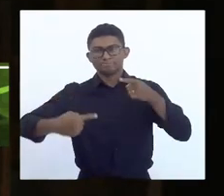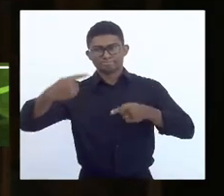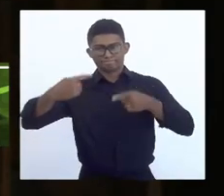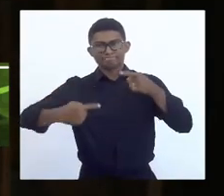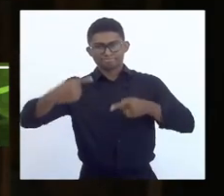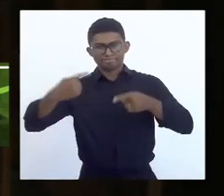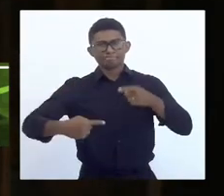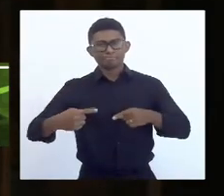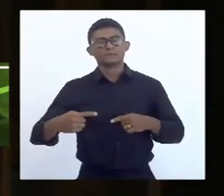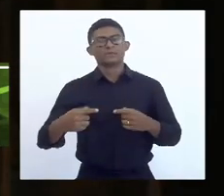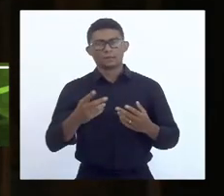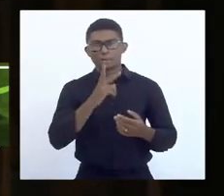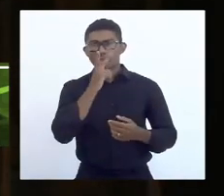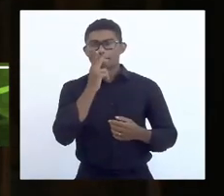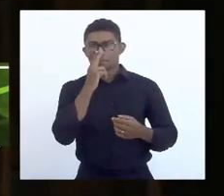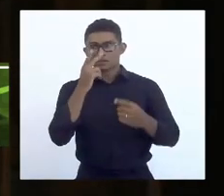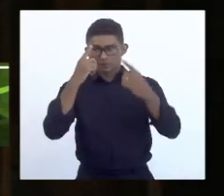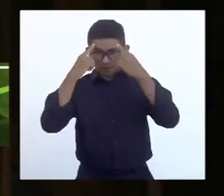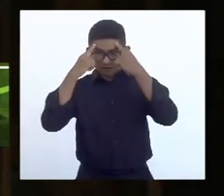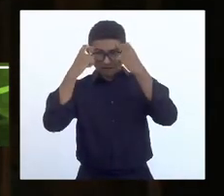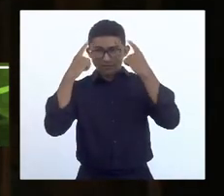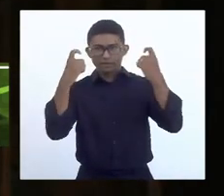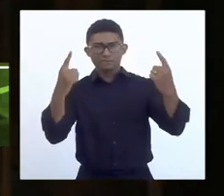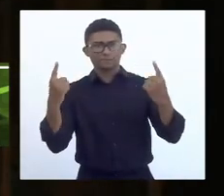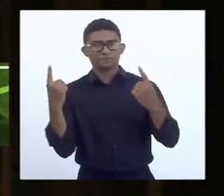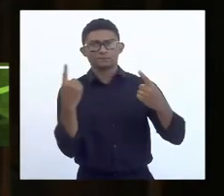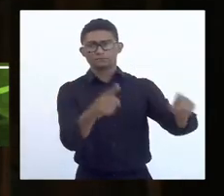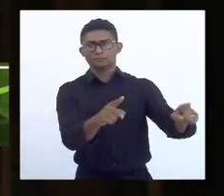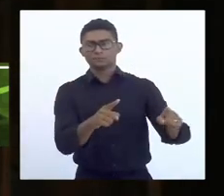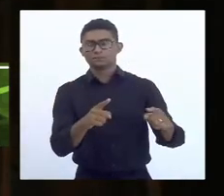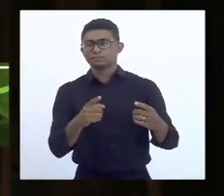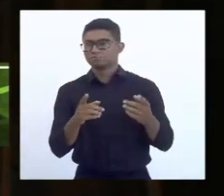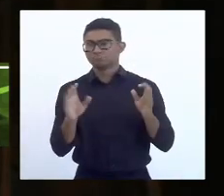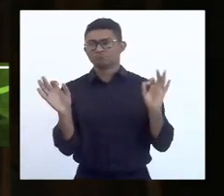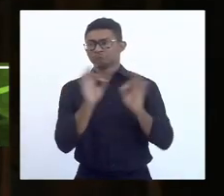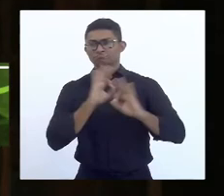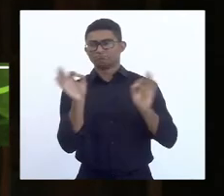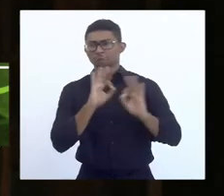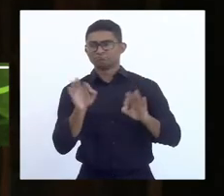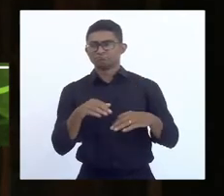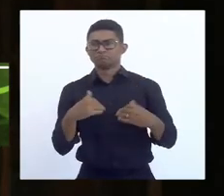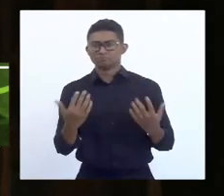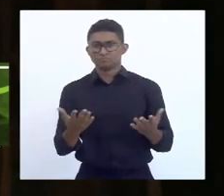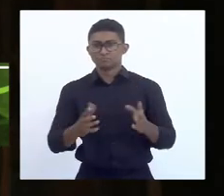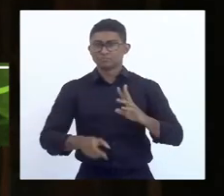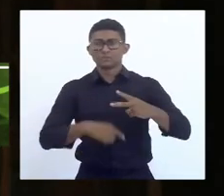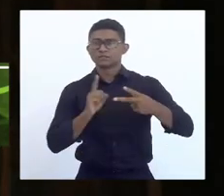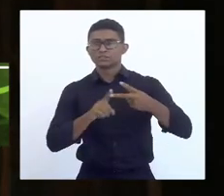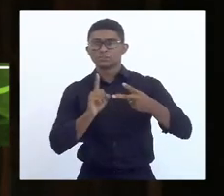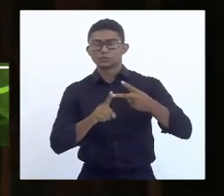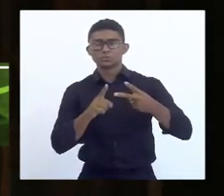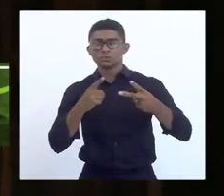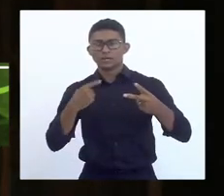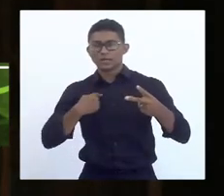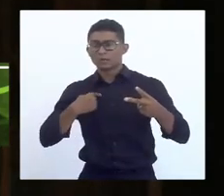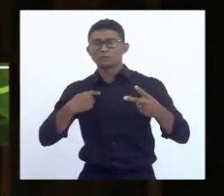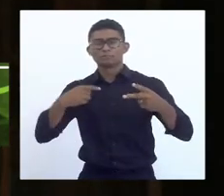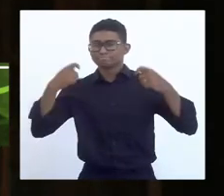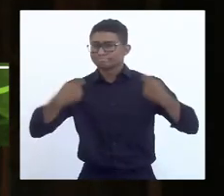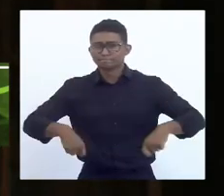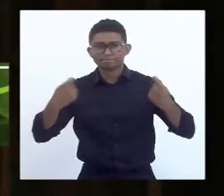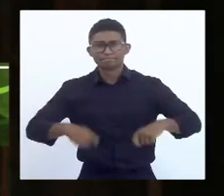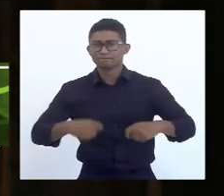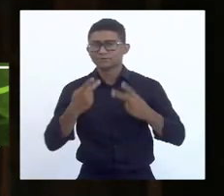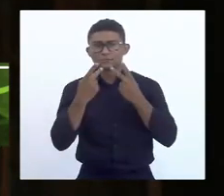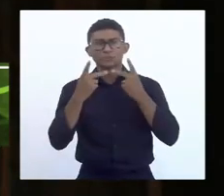as violências sofridas. Eu vou concluir. Um segundo ponto que eu quero falar, porque não posso deixar de comentar aqui, é que os nossos